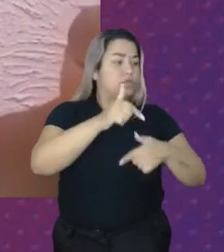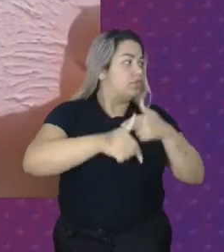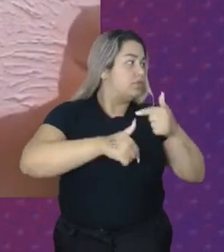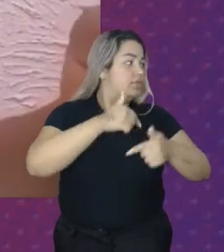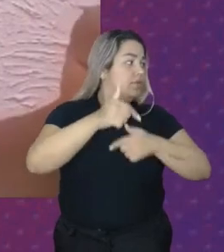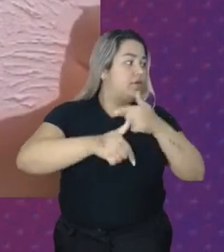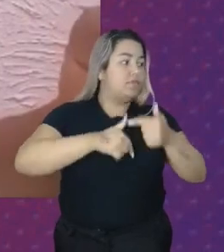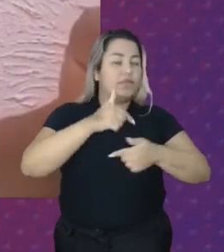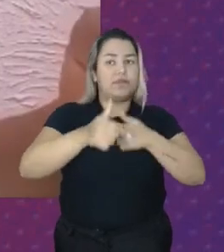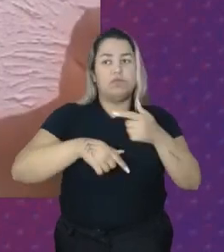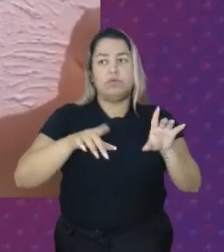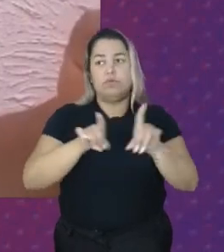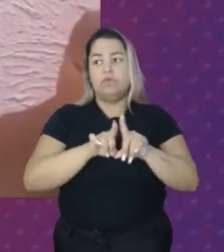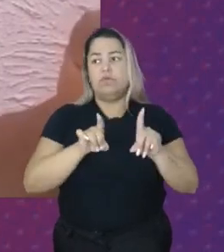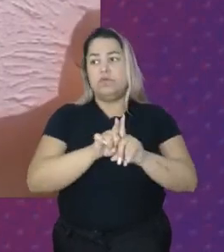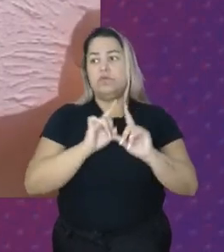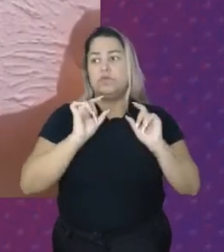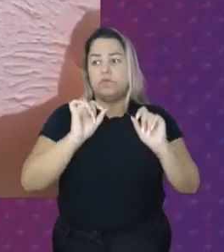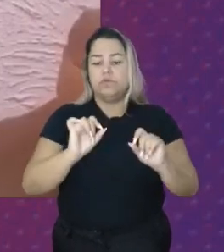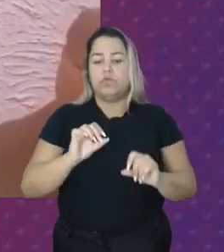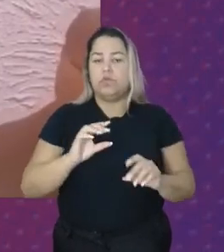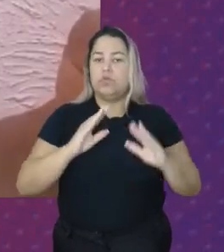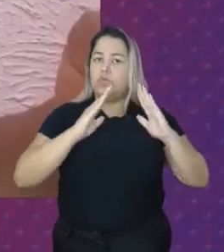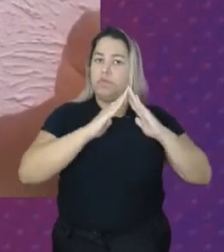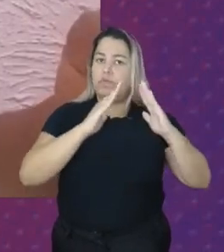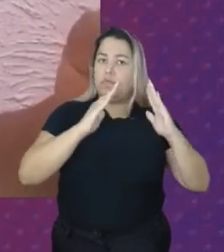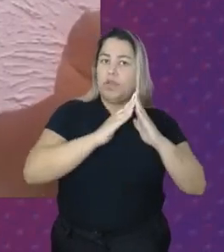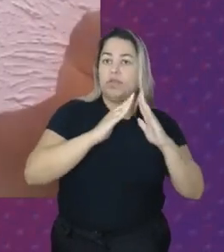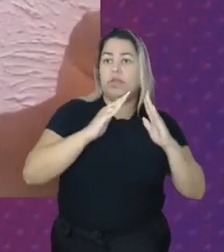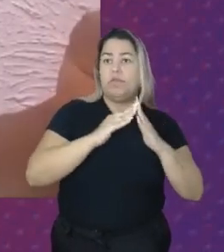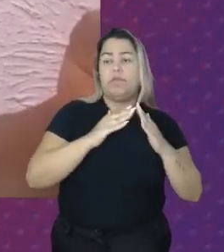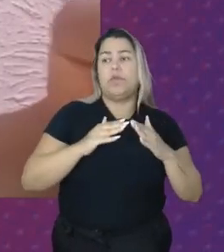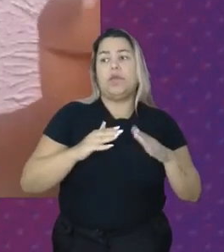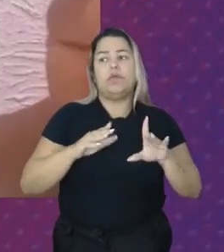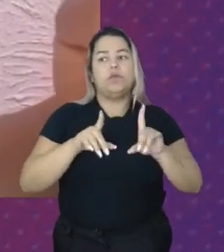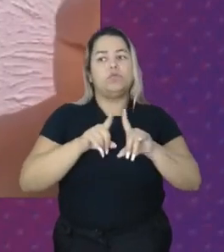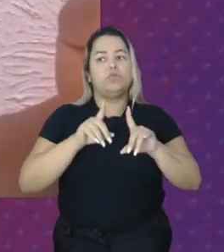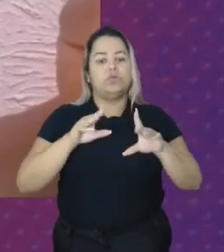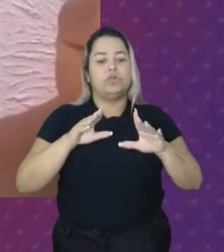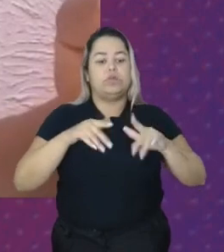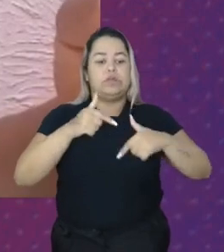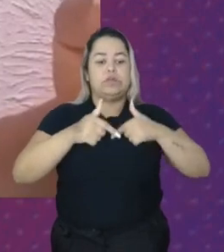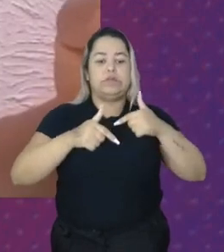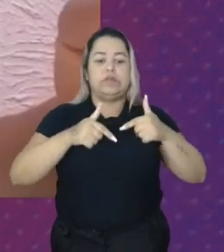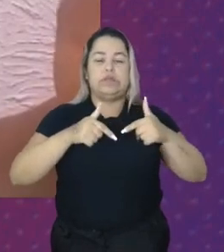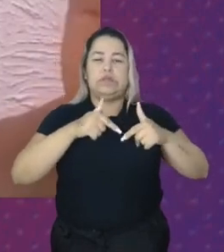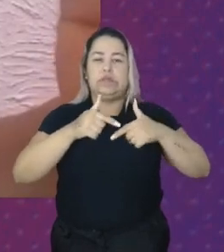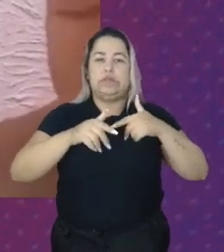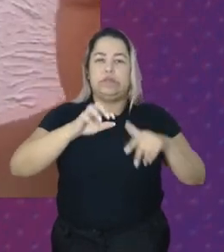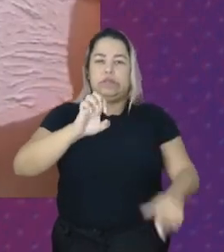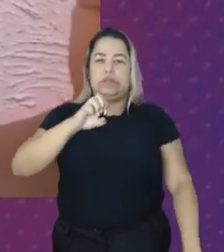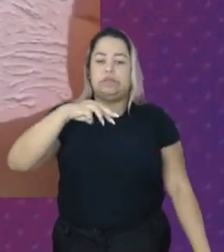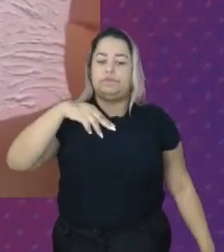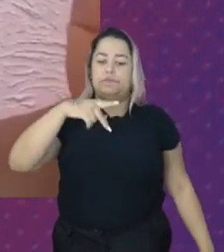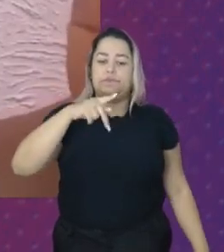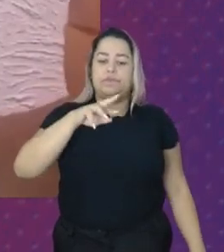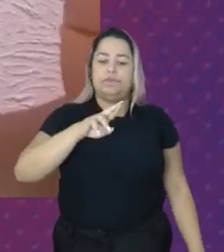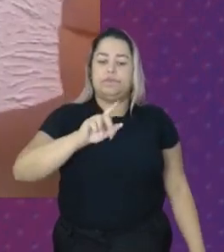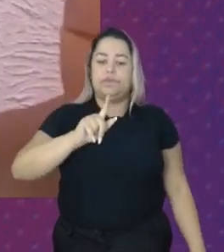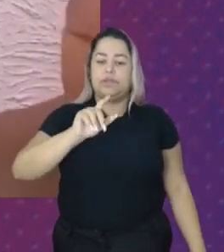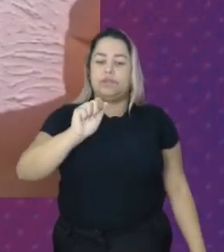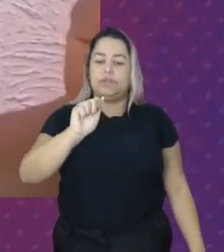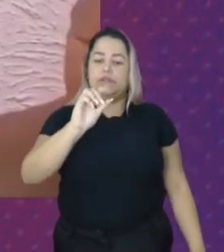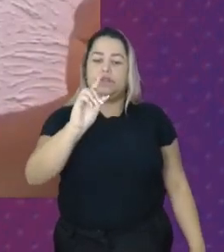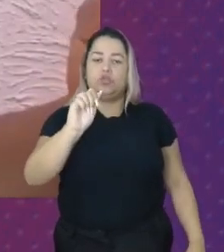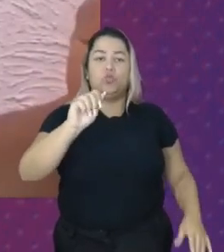Por que a trabalhadora doméstica tem que ser chamada de empregada doméstica, né? Nós somos mais uma categoria, não somos diferentes de